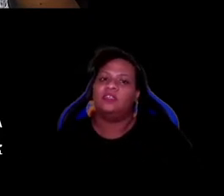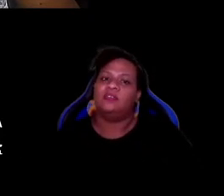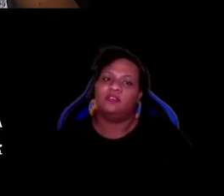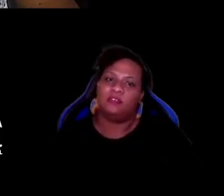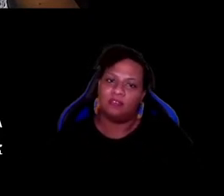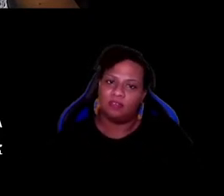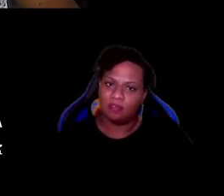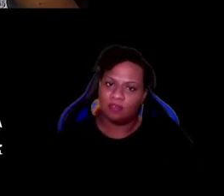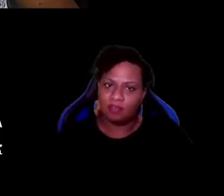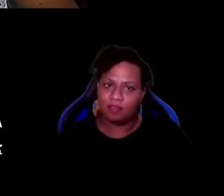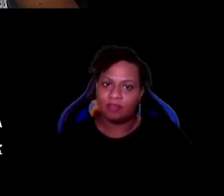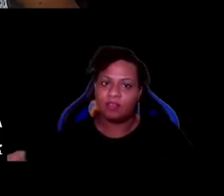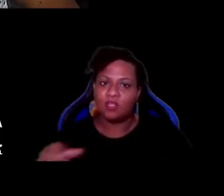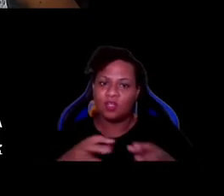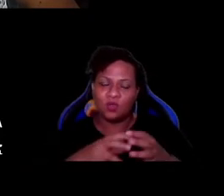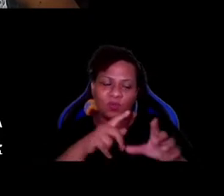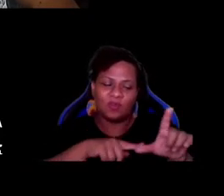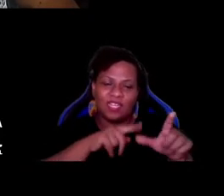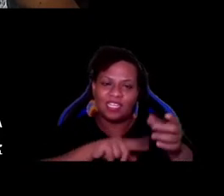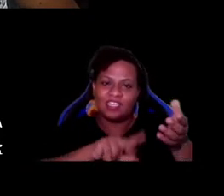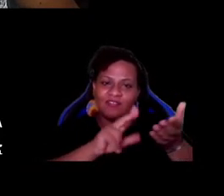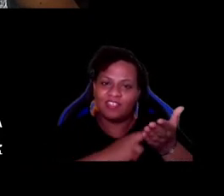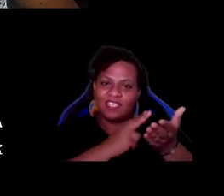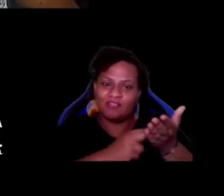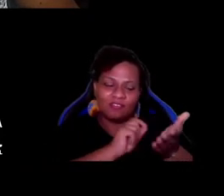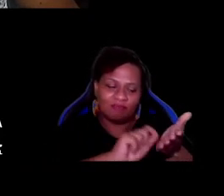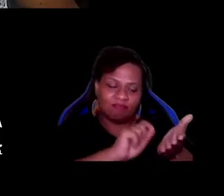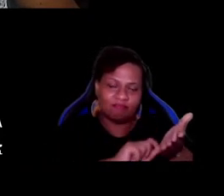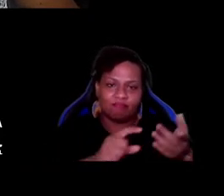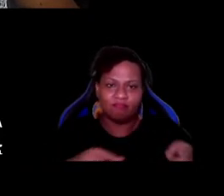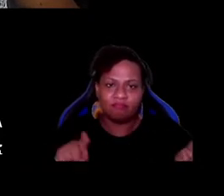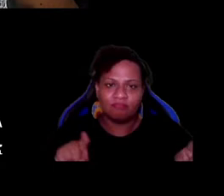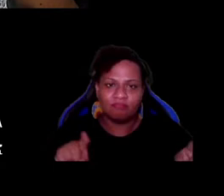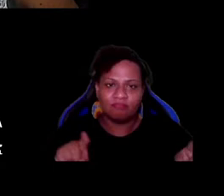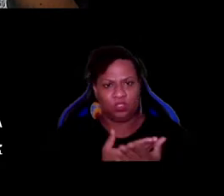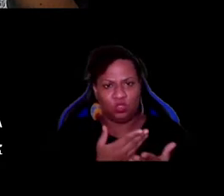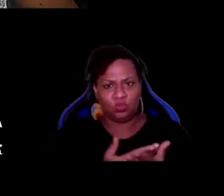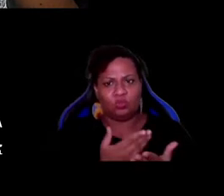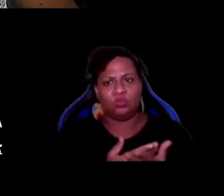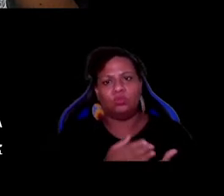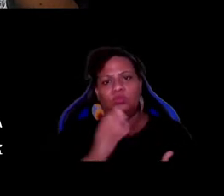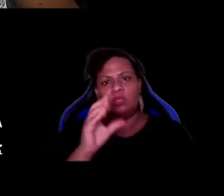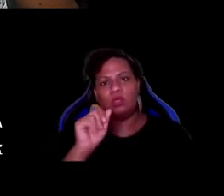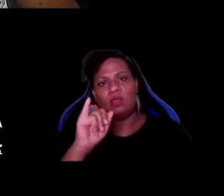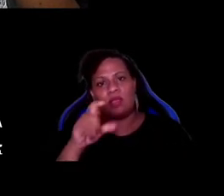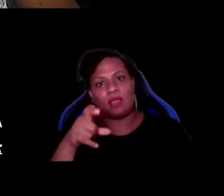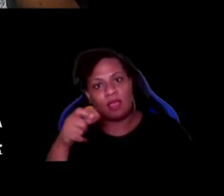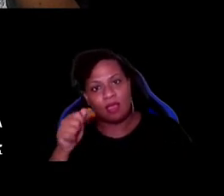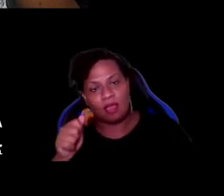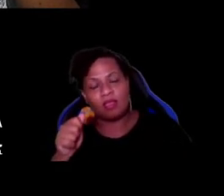né, nas partituras. A gente estuda caixa, a gente estuda